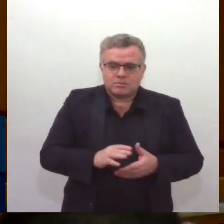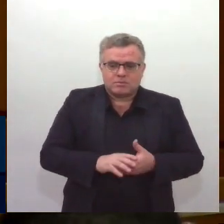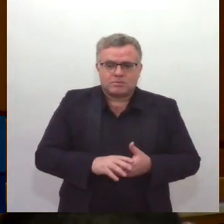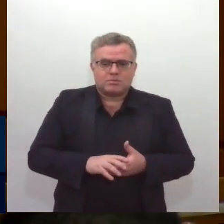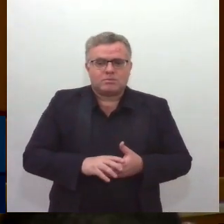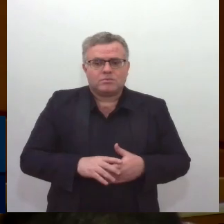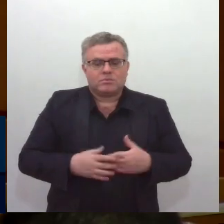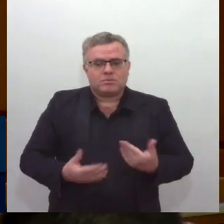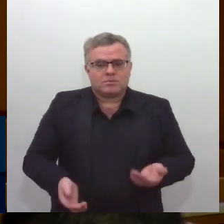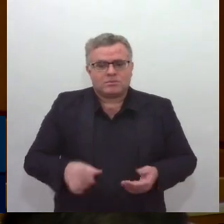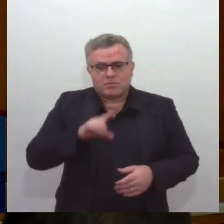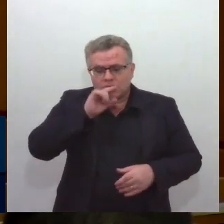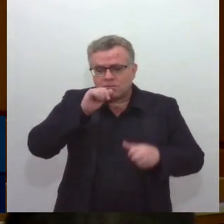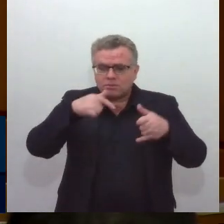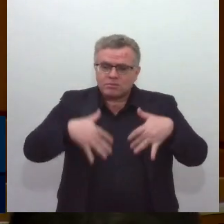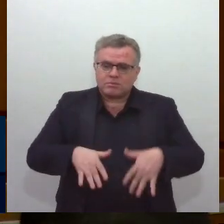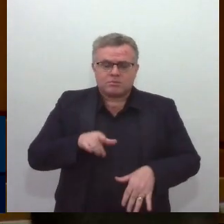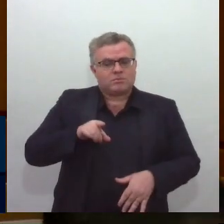São Francisco,